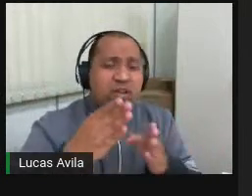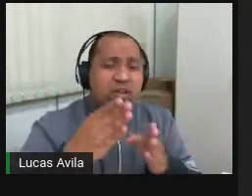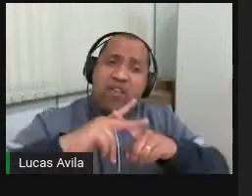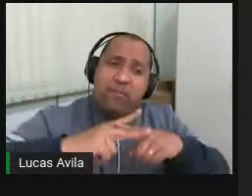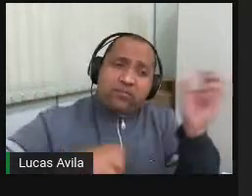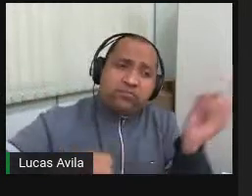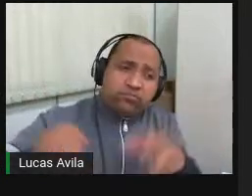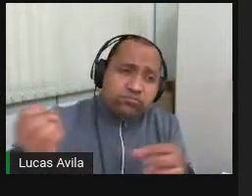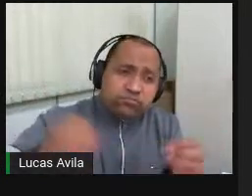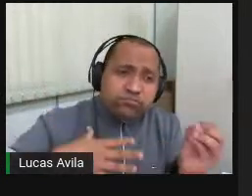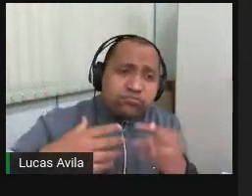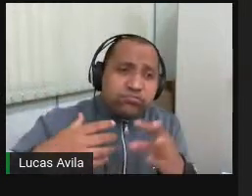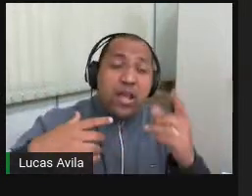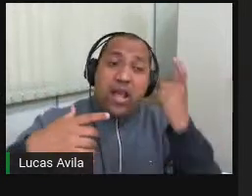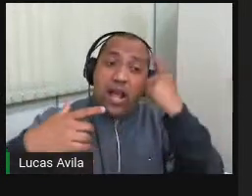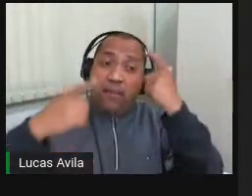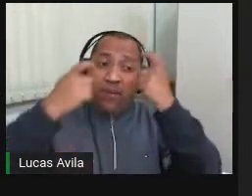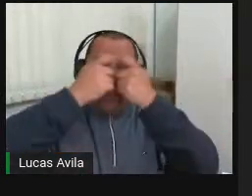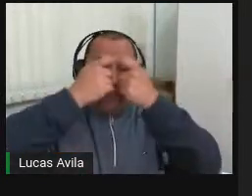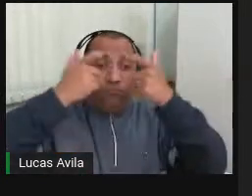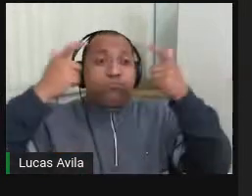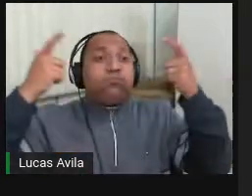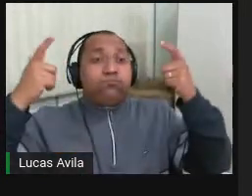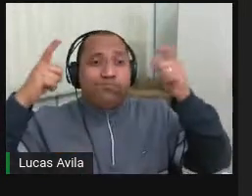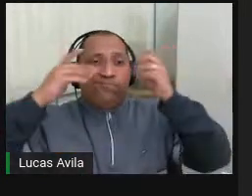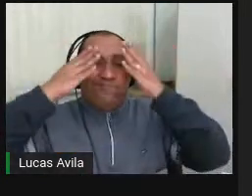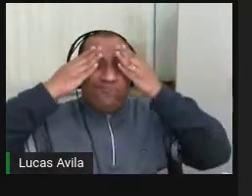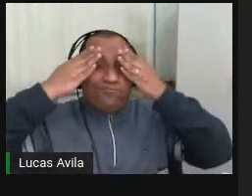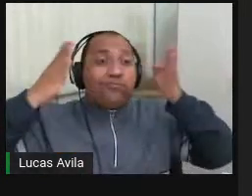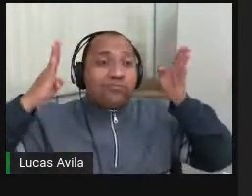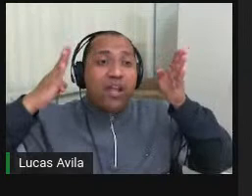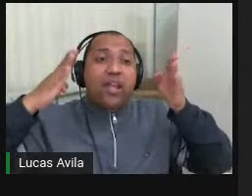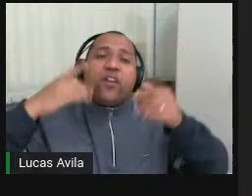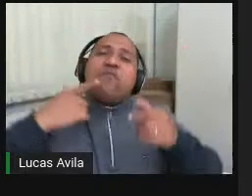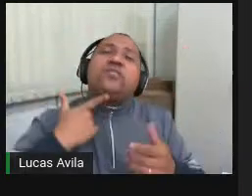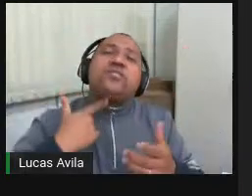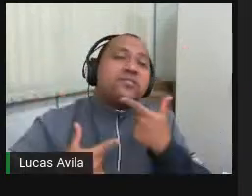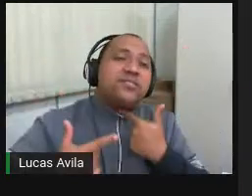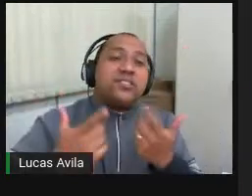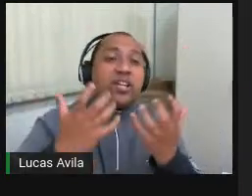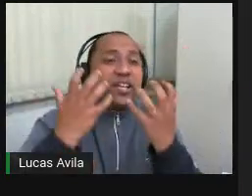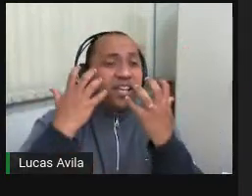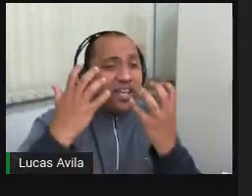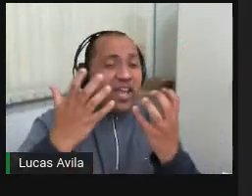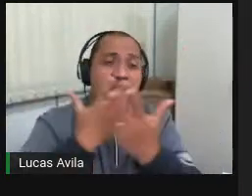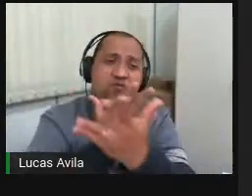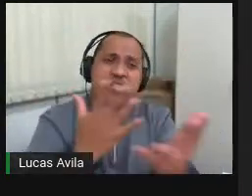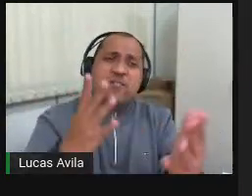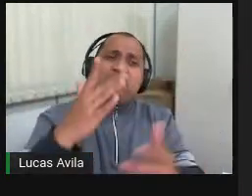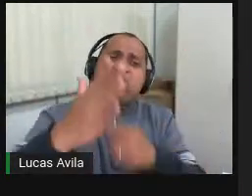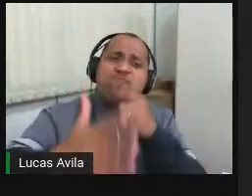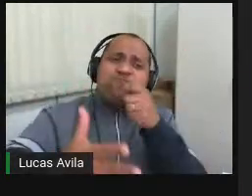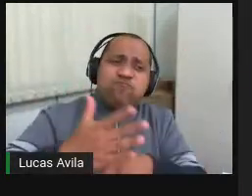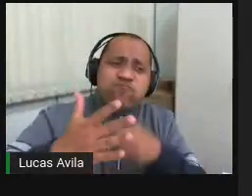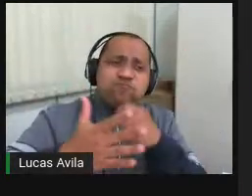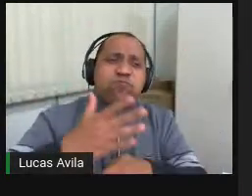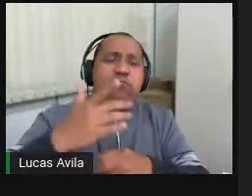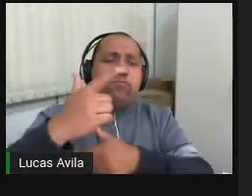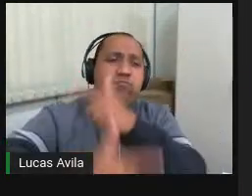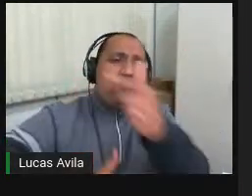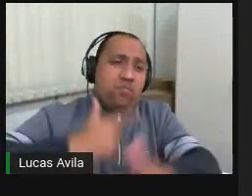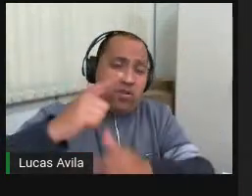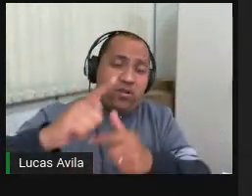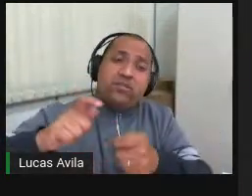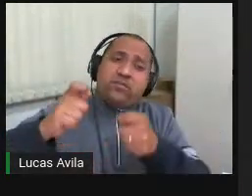mente mais aberta, e desejamos que o talento, a força de vontade e a persistência que trouxeram vocês até